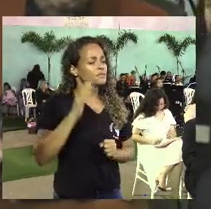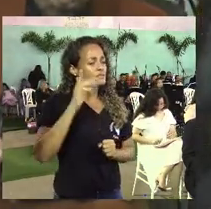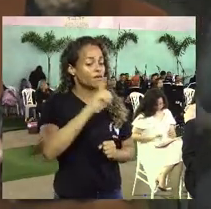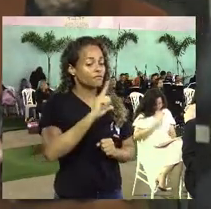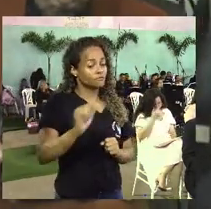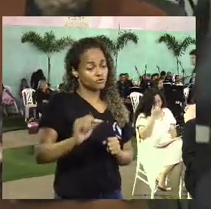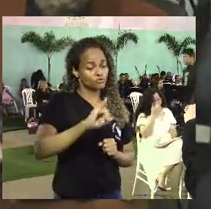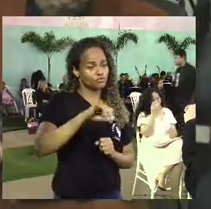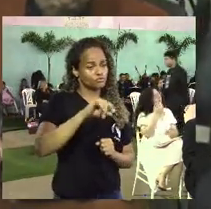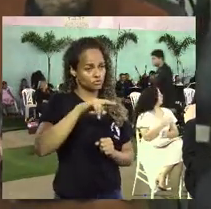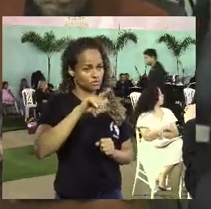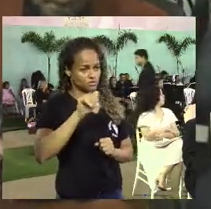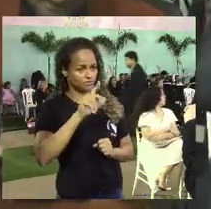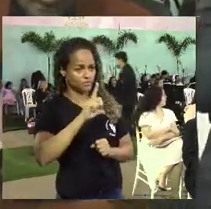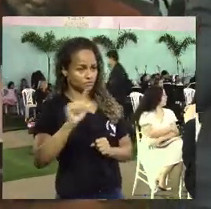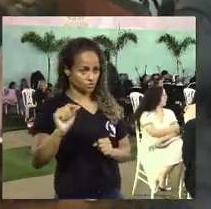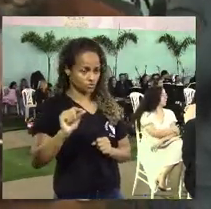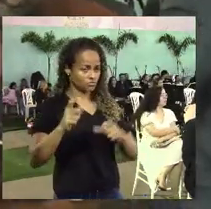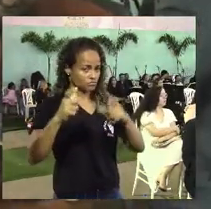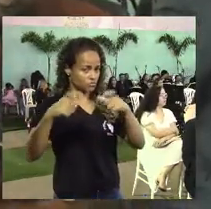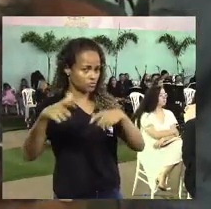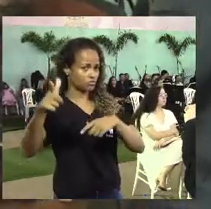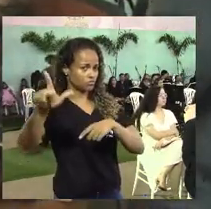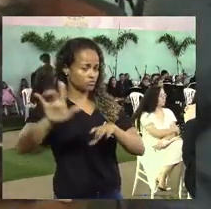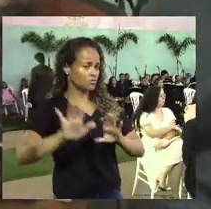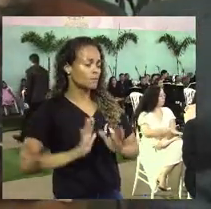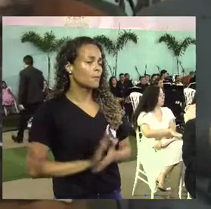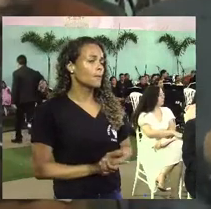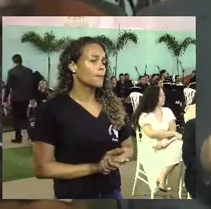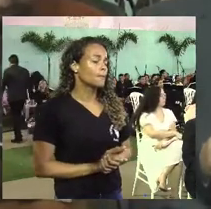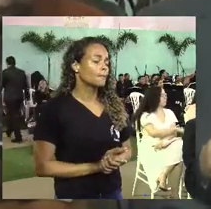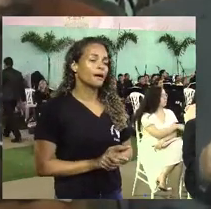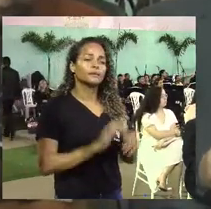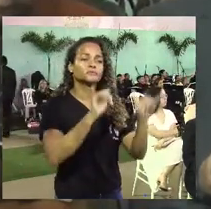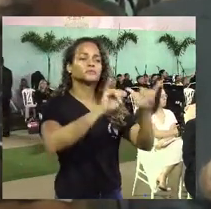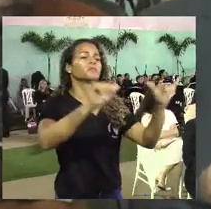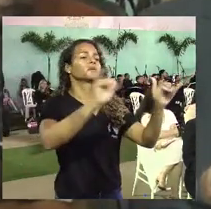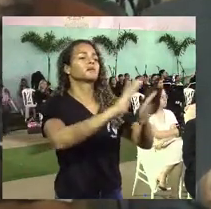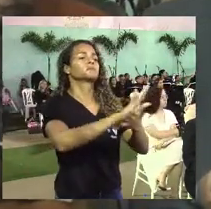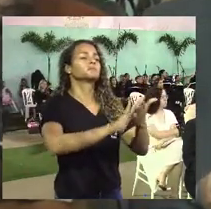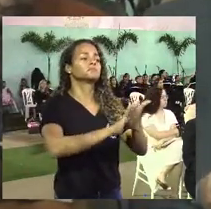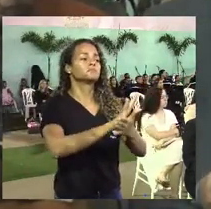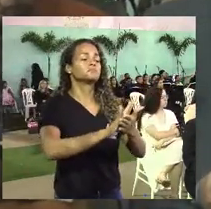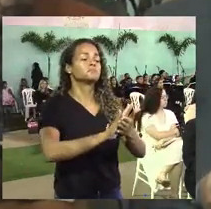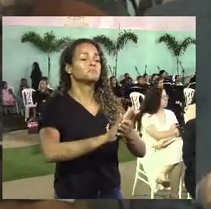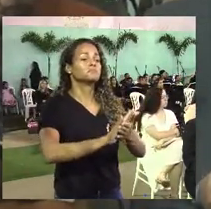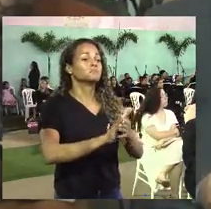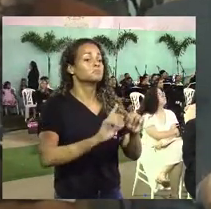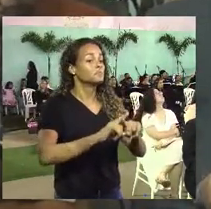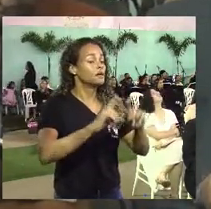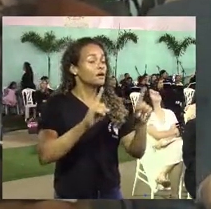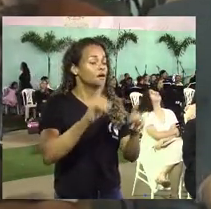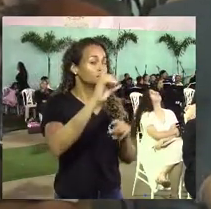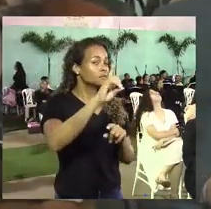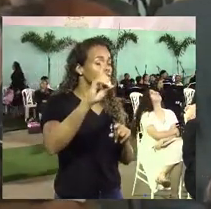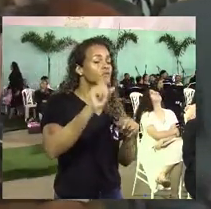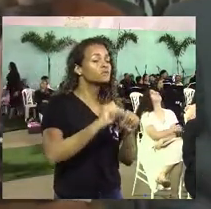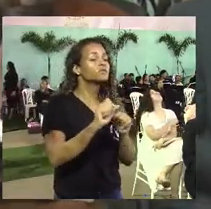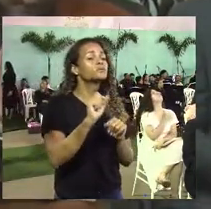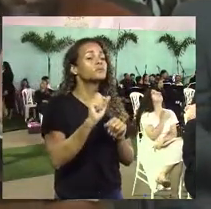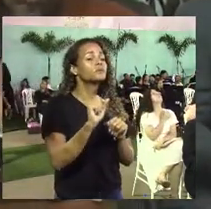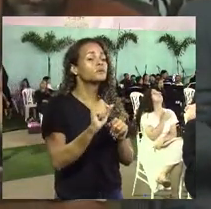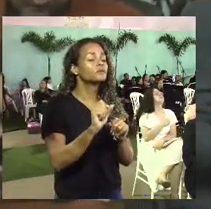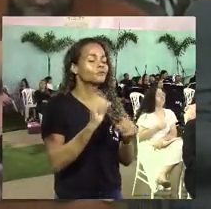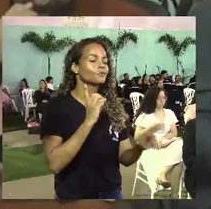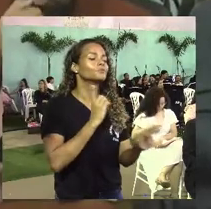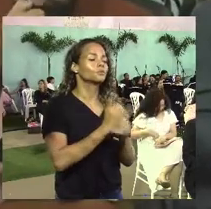para outro lugar para não pregar a palavra emínve ele escapou mas